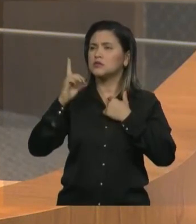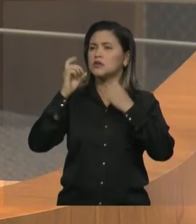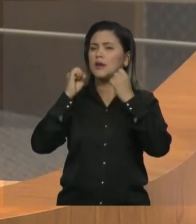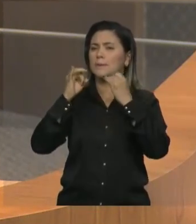política